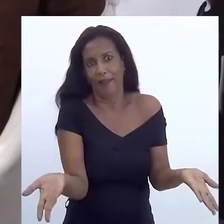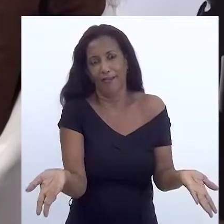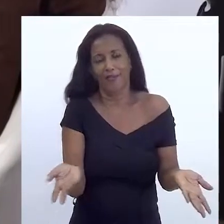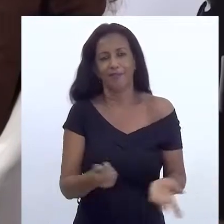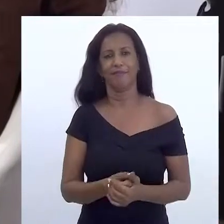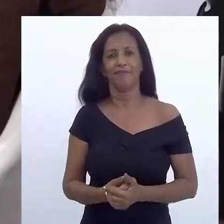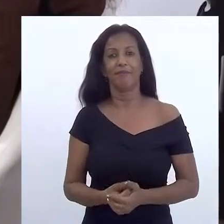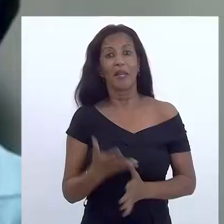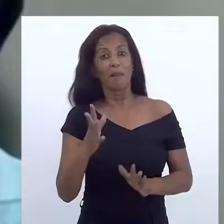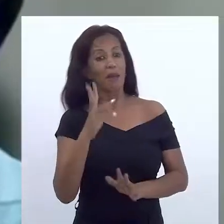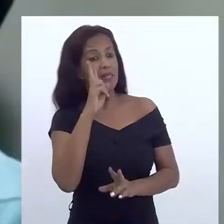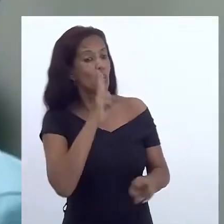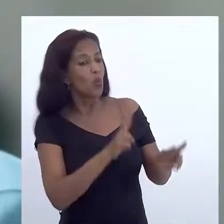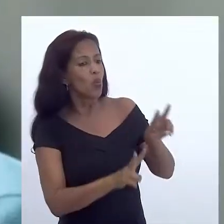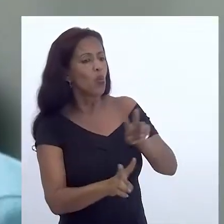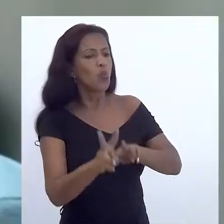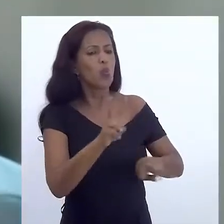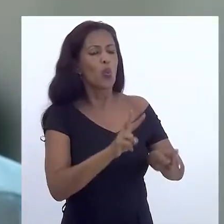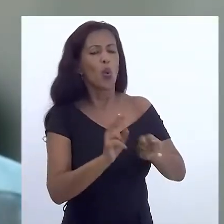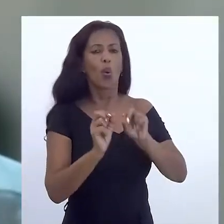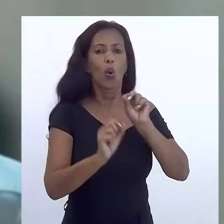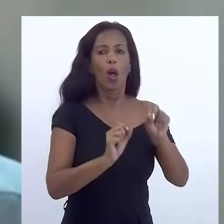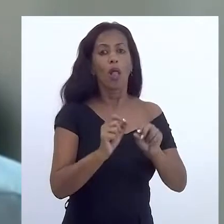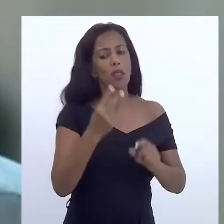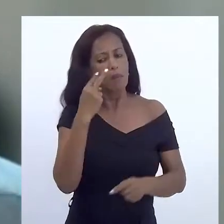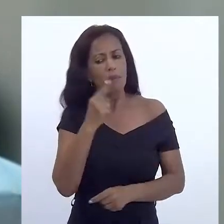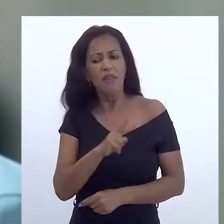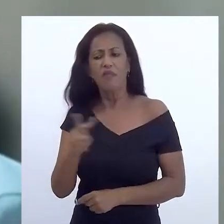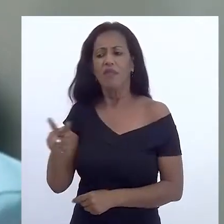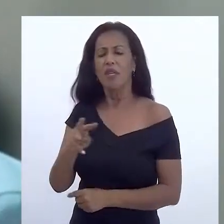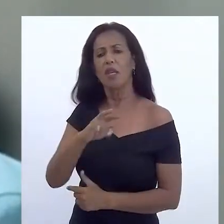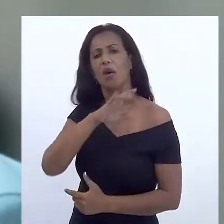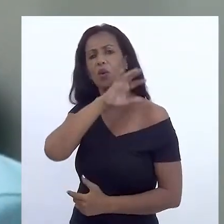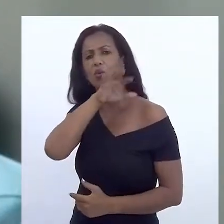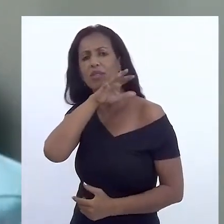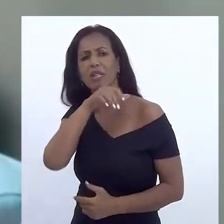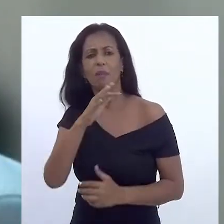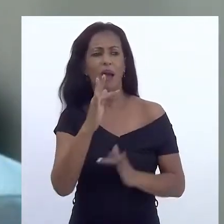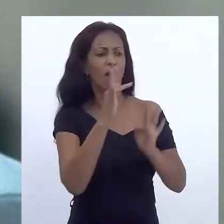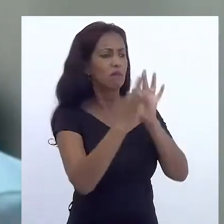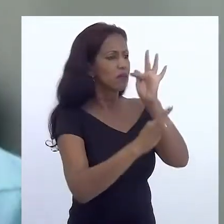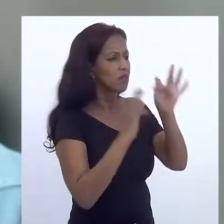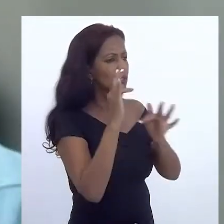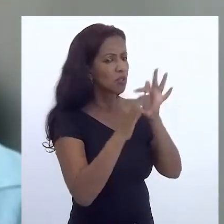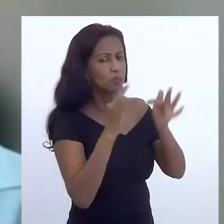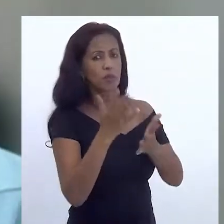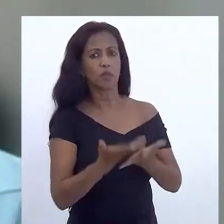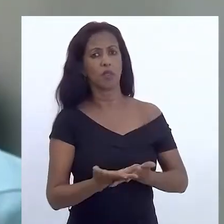Né? Mas observar o movimento dos animais, ver